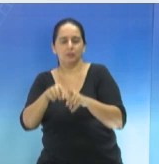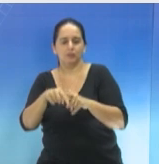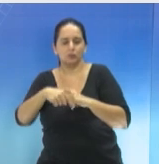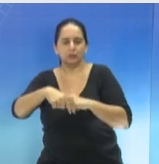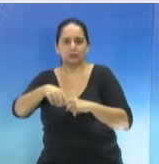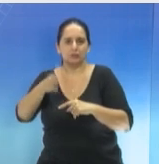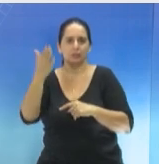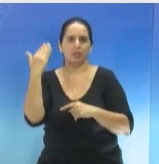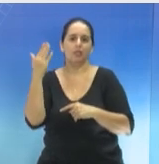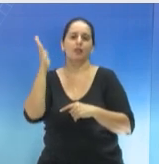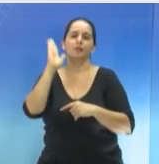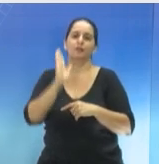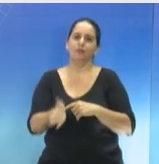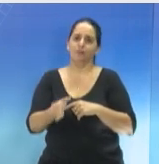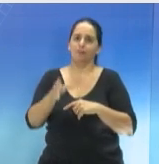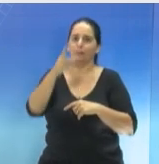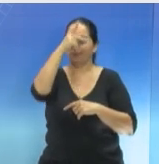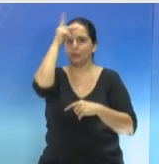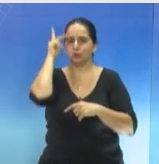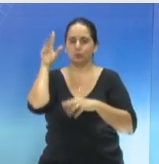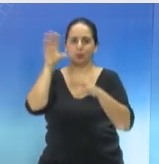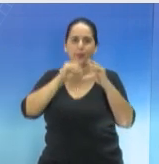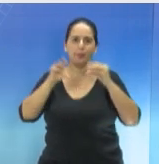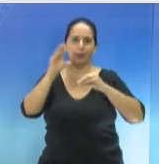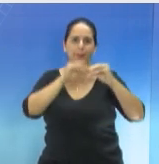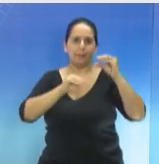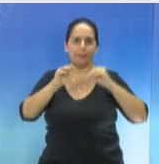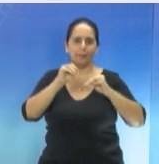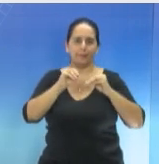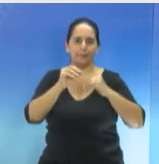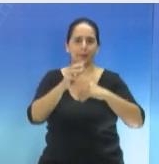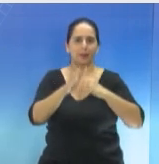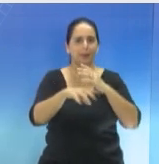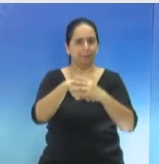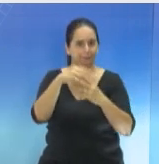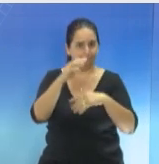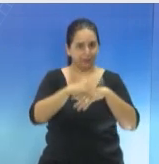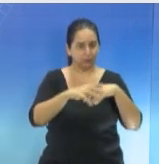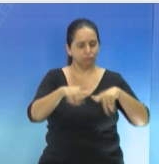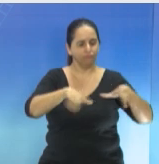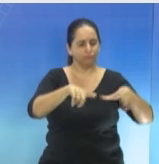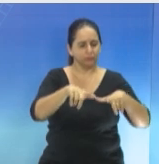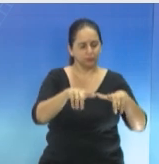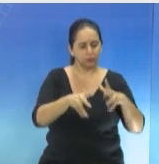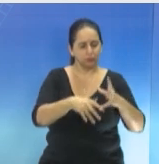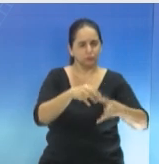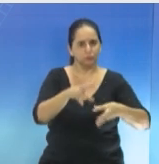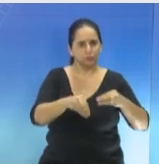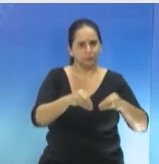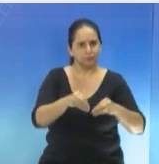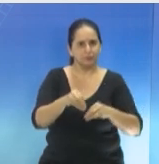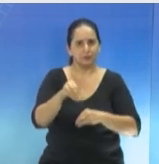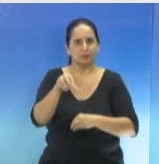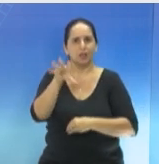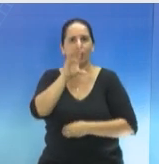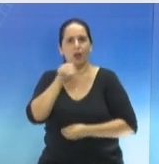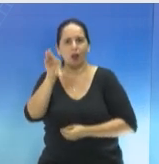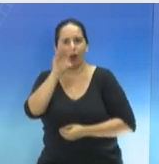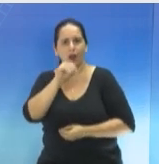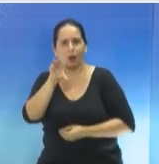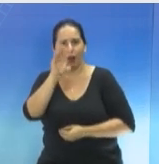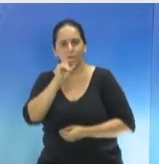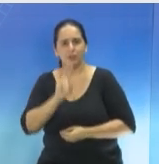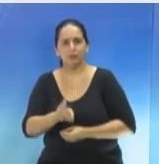costas, voltava a taramelar. As mãos não paravam, as línguas não paravam.